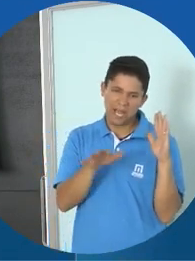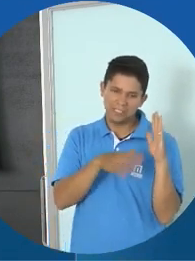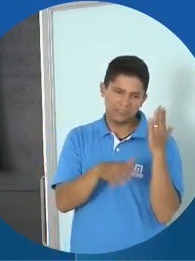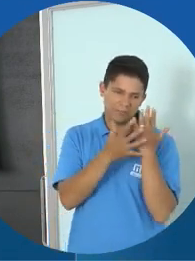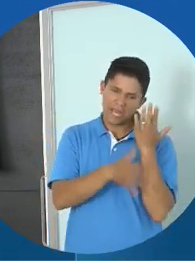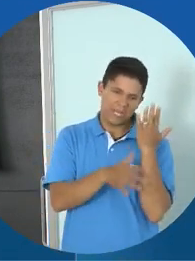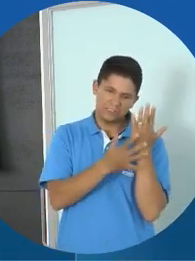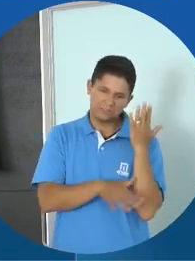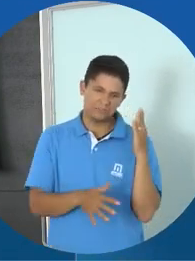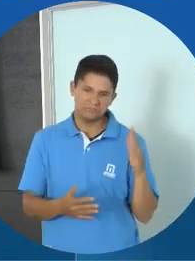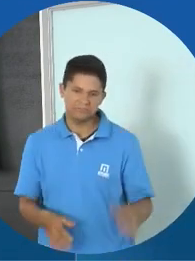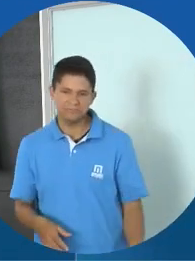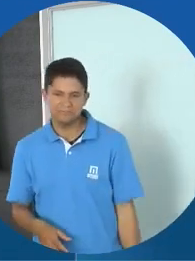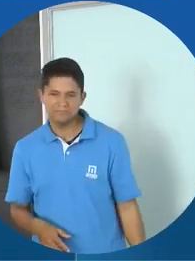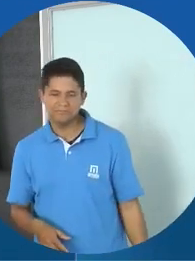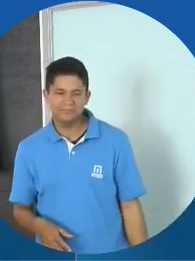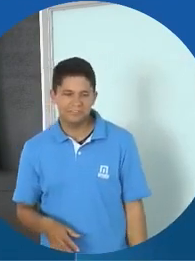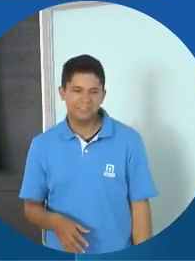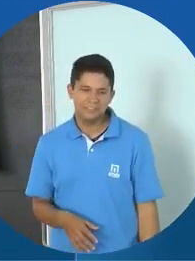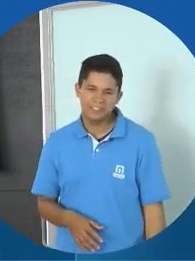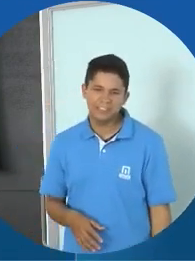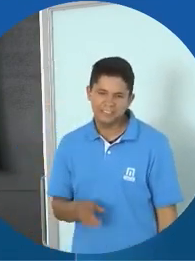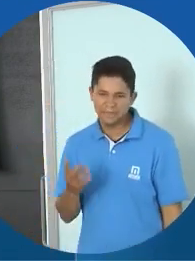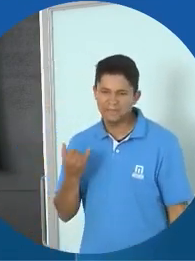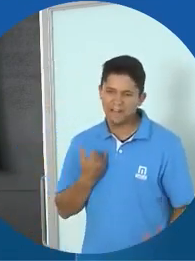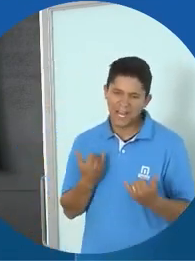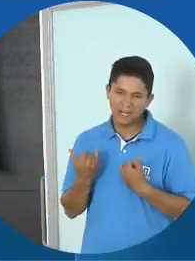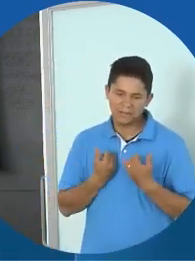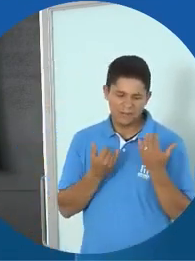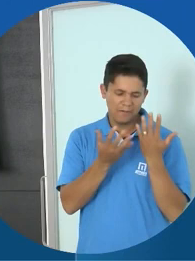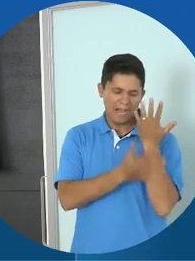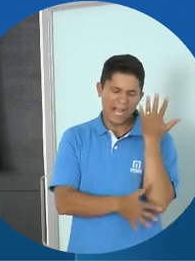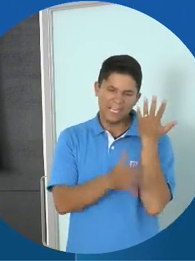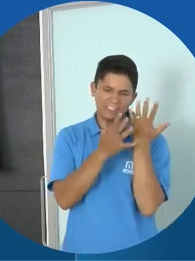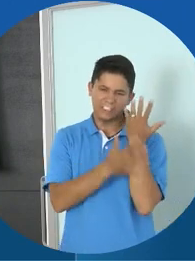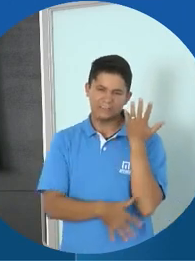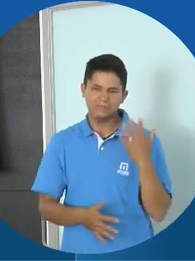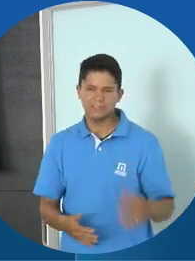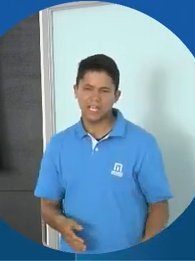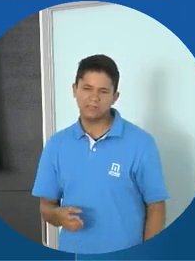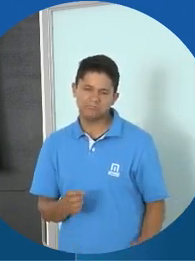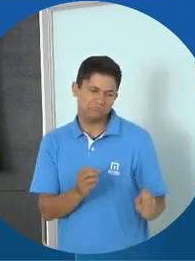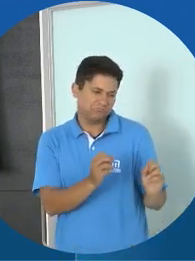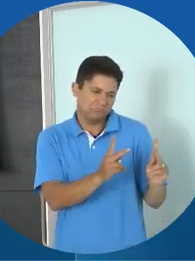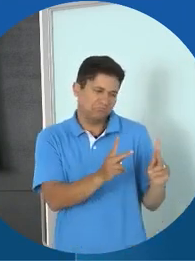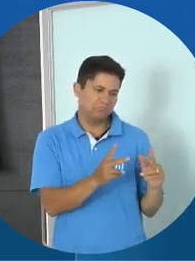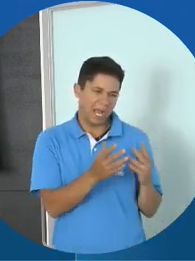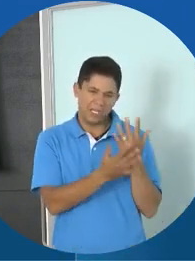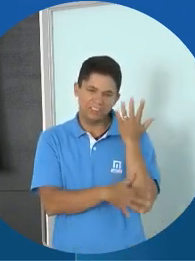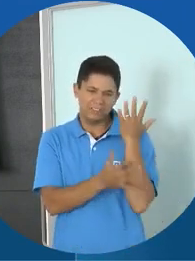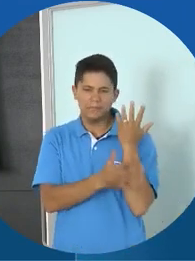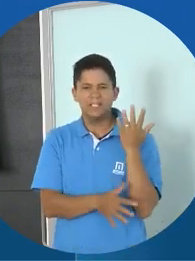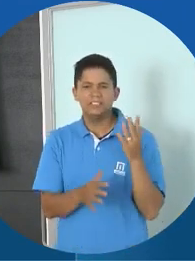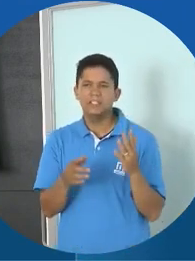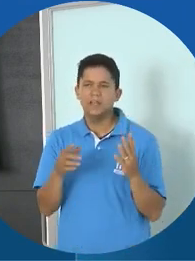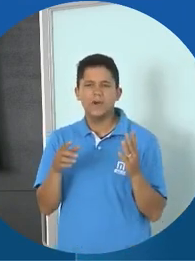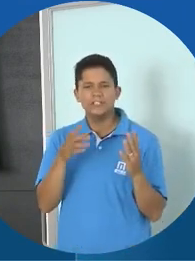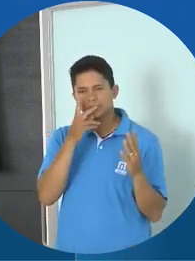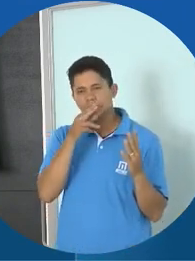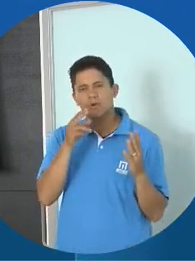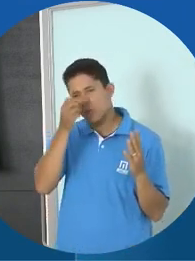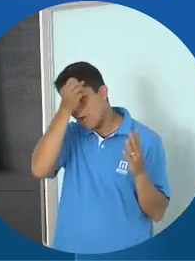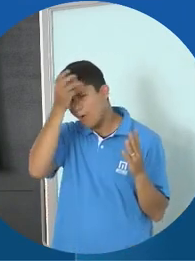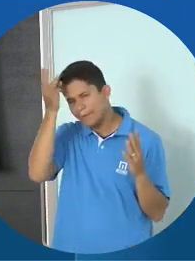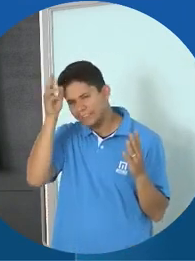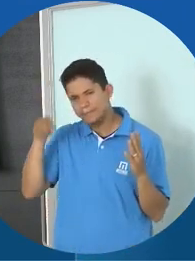controlada, com expansão controlada, para justamente permear só a região de interesse. Então, aqui um pouco depois, o